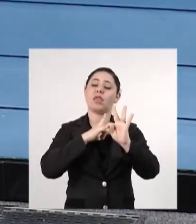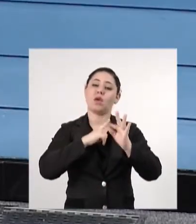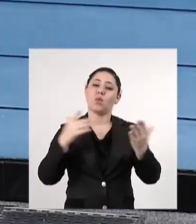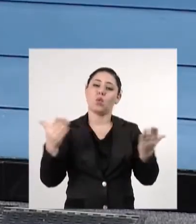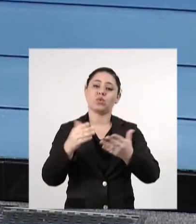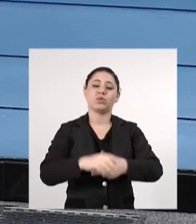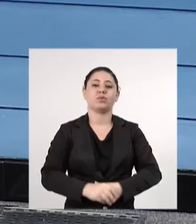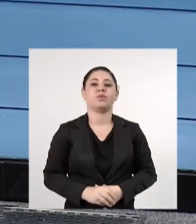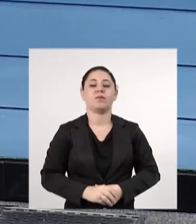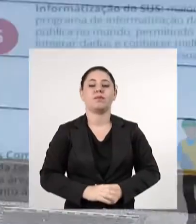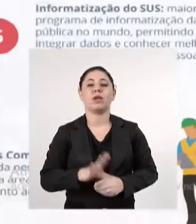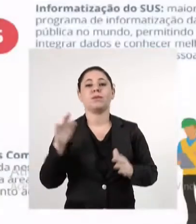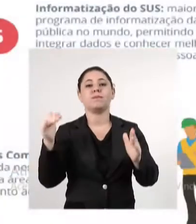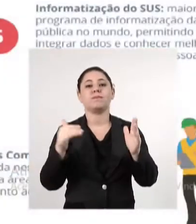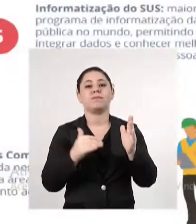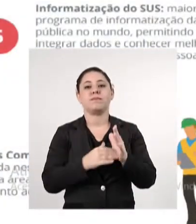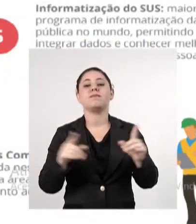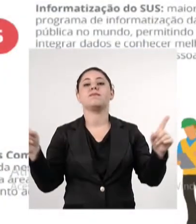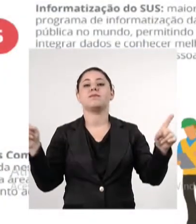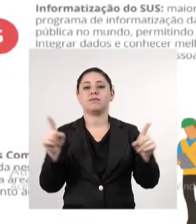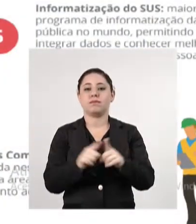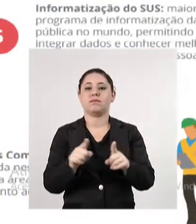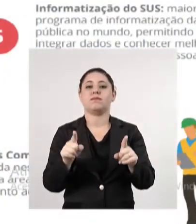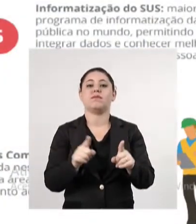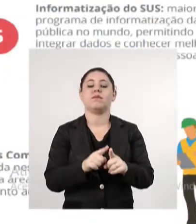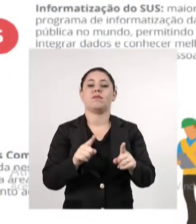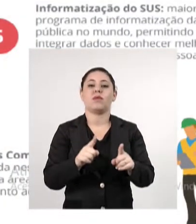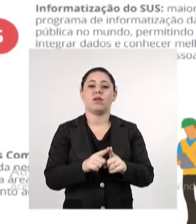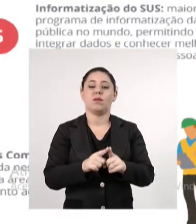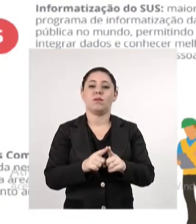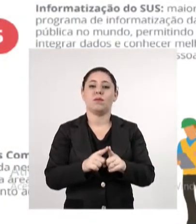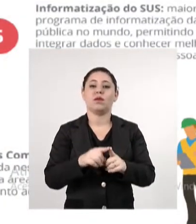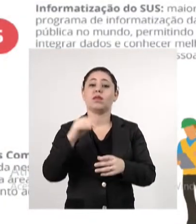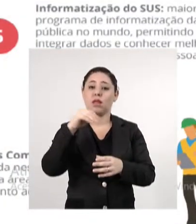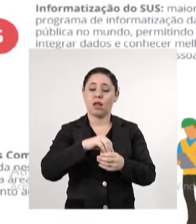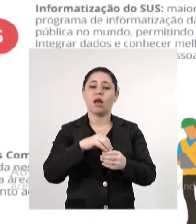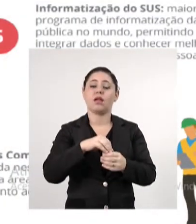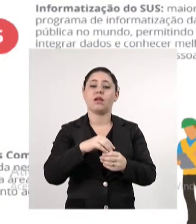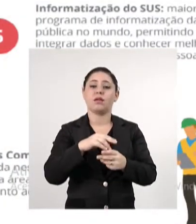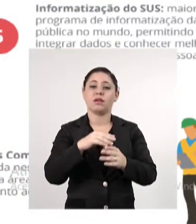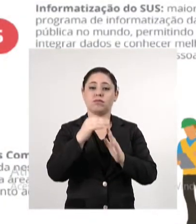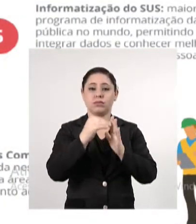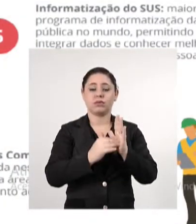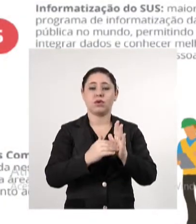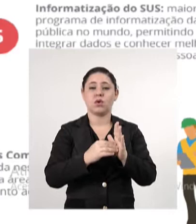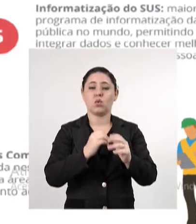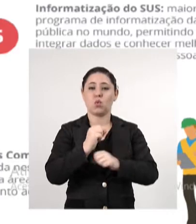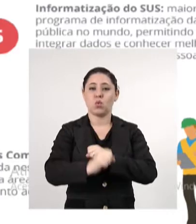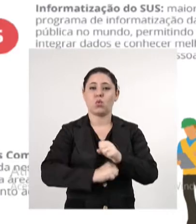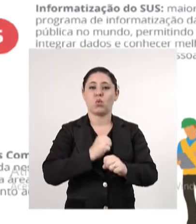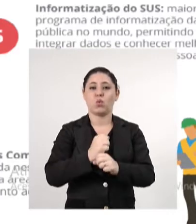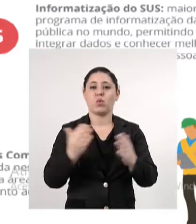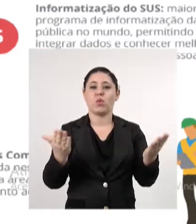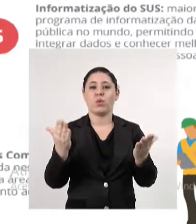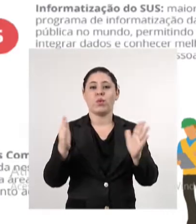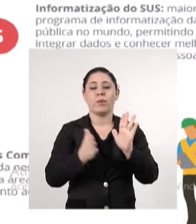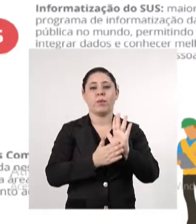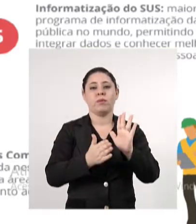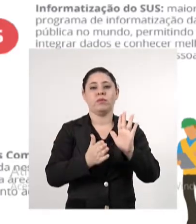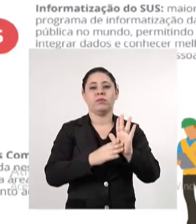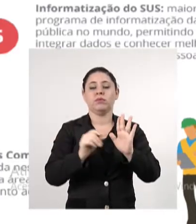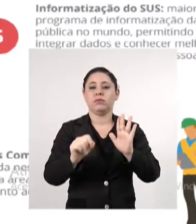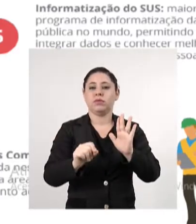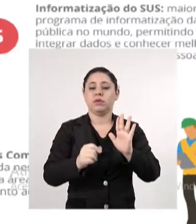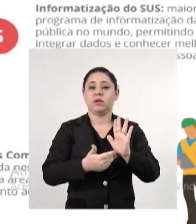existente. E, por último, que também está incipiente no Ministério da Saúde, mas que esse ano é a proposta que saia,